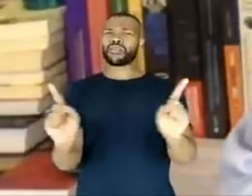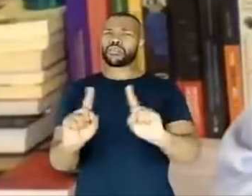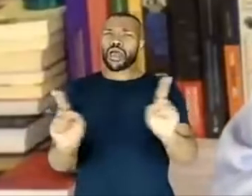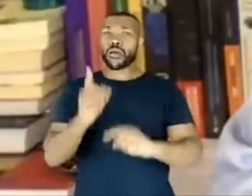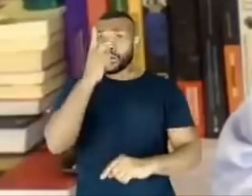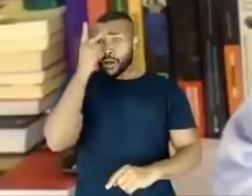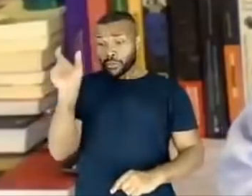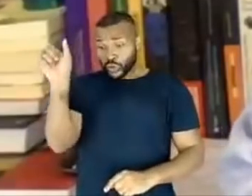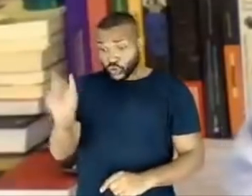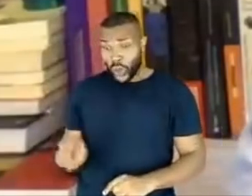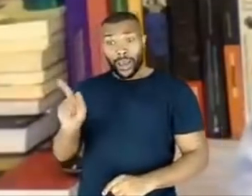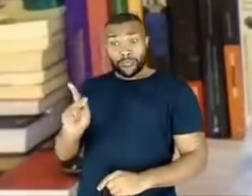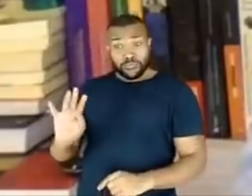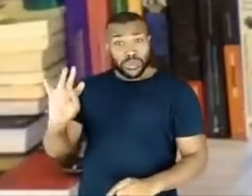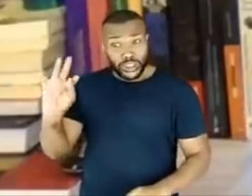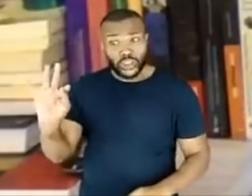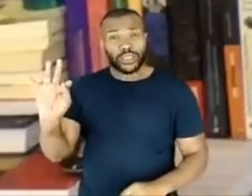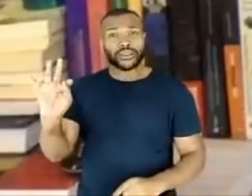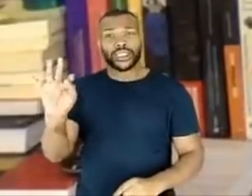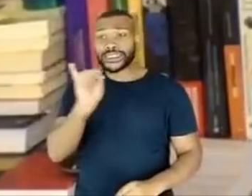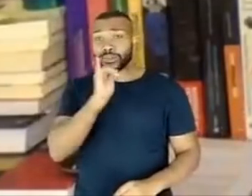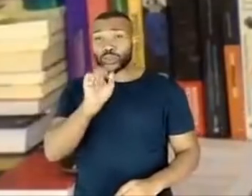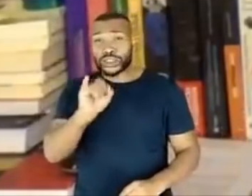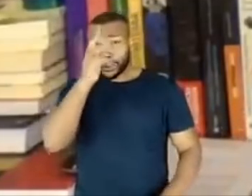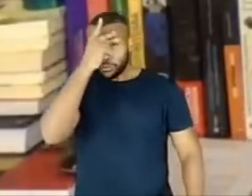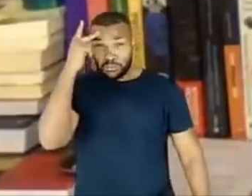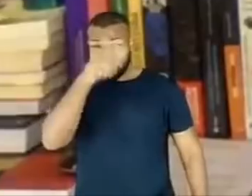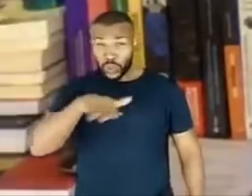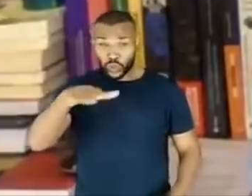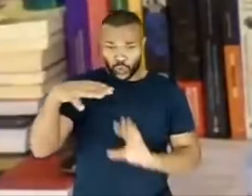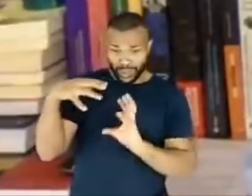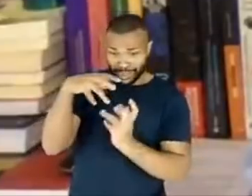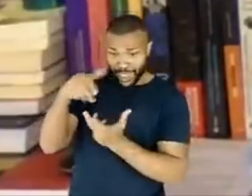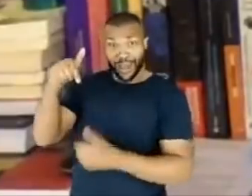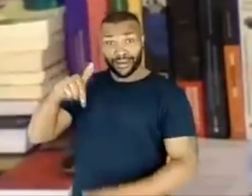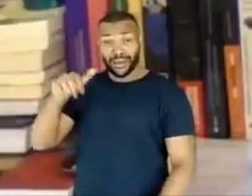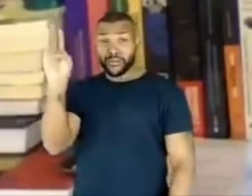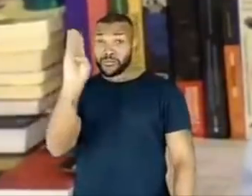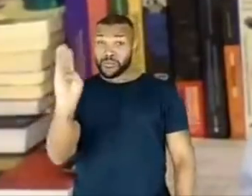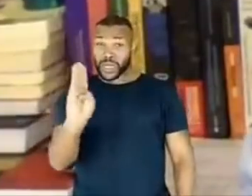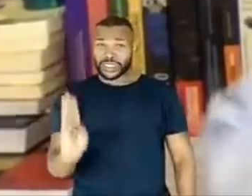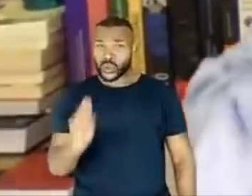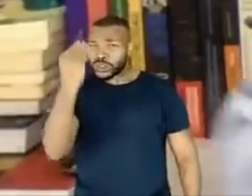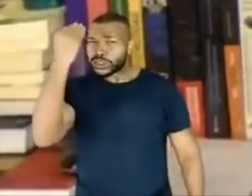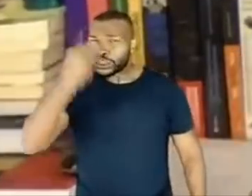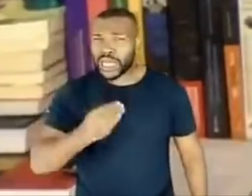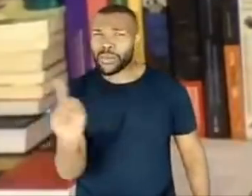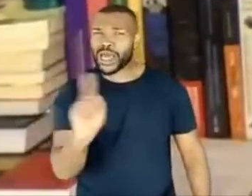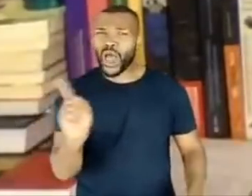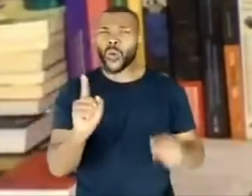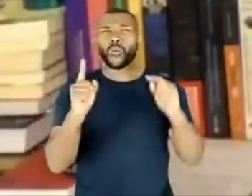razão. Se tem um ser humano na face da terra, nesse Brasil, que não pode desanimar porque as coisas estão difíceis, é